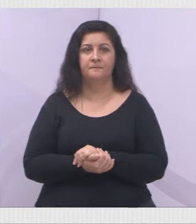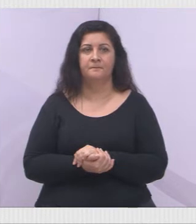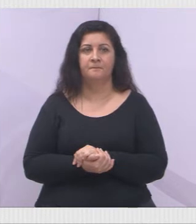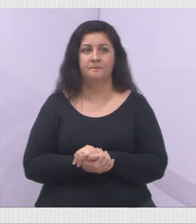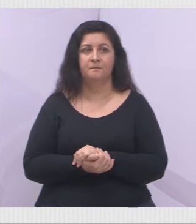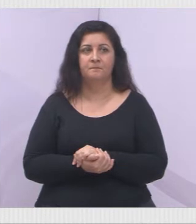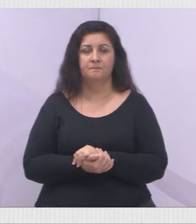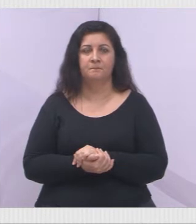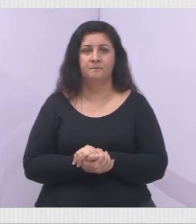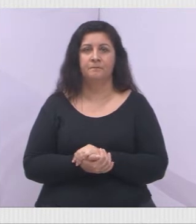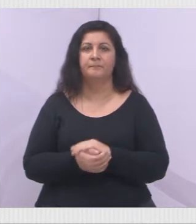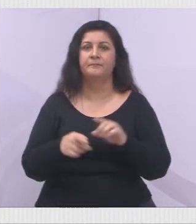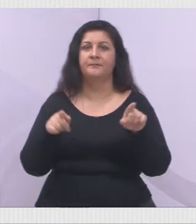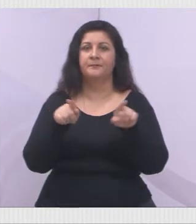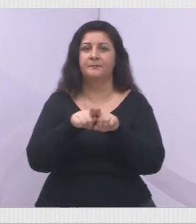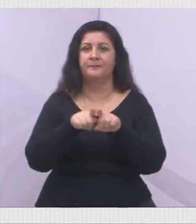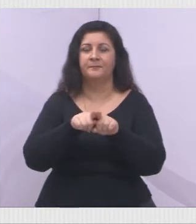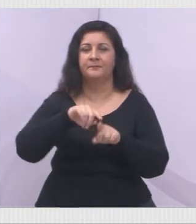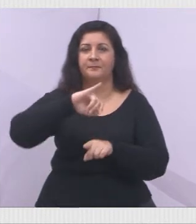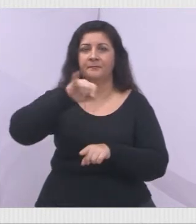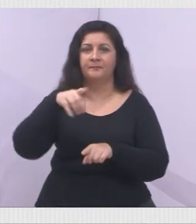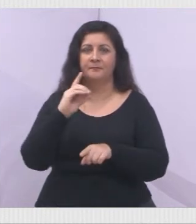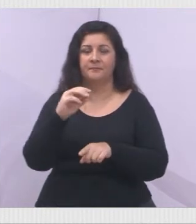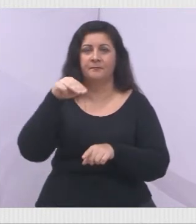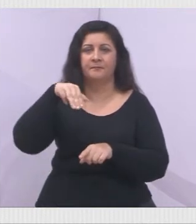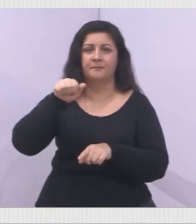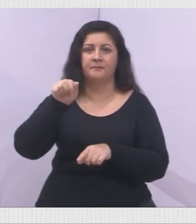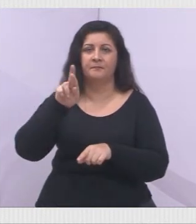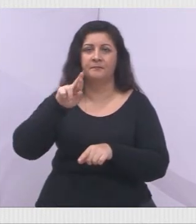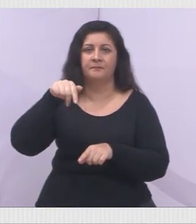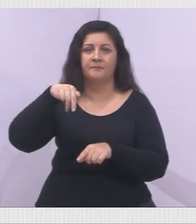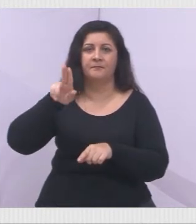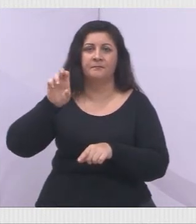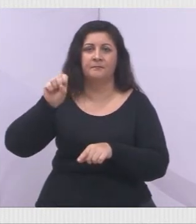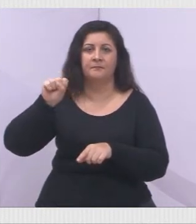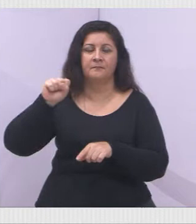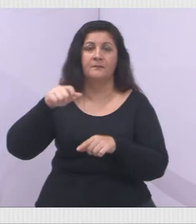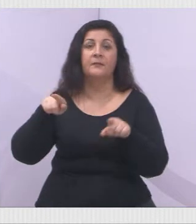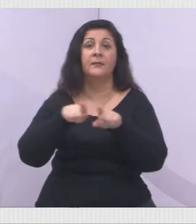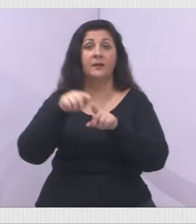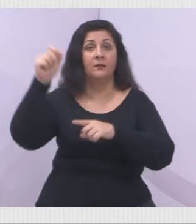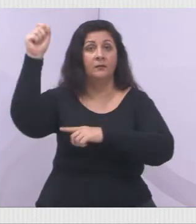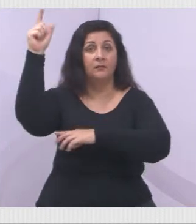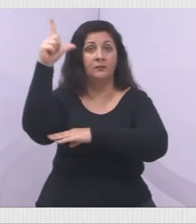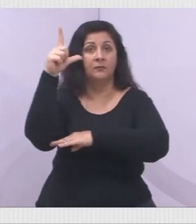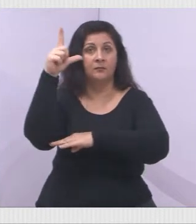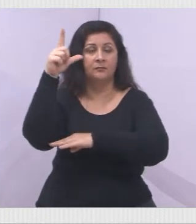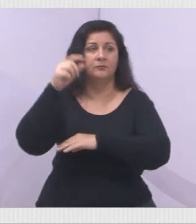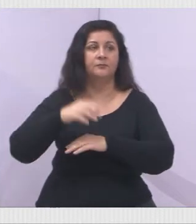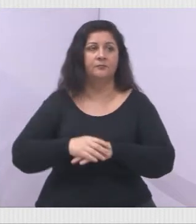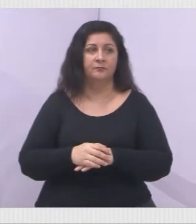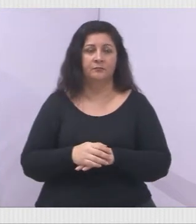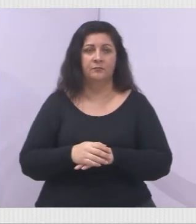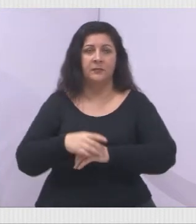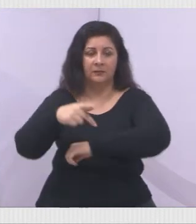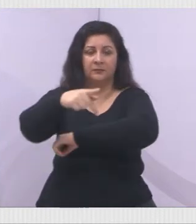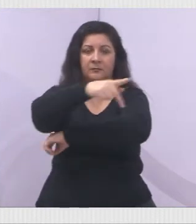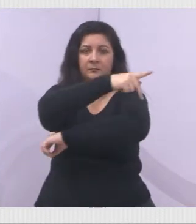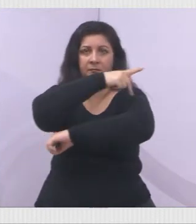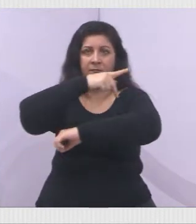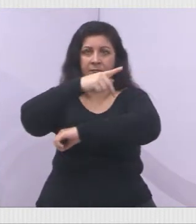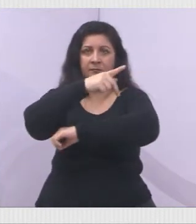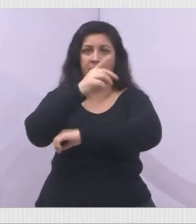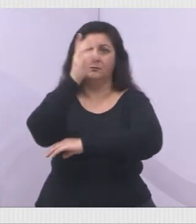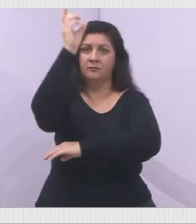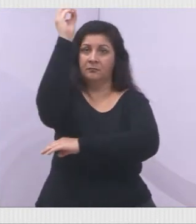No próprio Jardim do Marquês também, instalação de LED ali. Estive acompanhando por ali também, inclusive um posto bem no centro ali da rotatória, onde